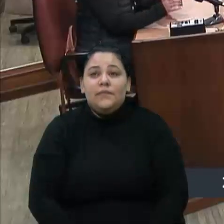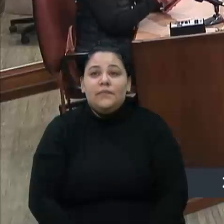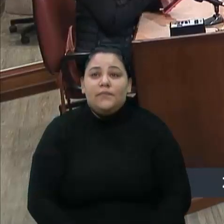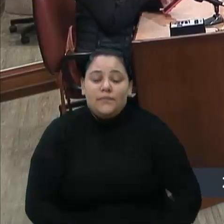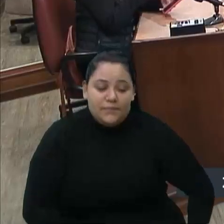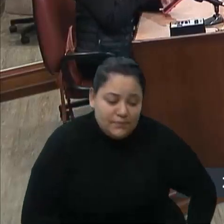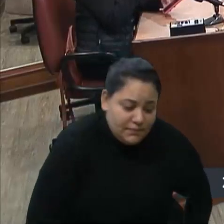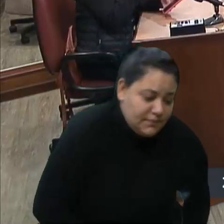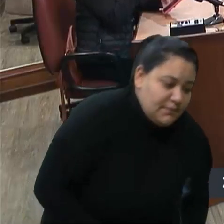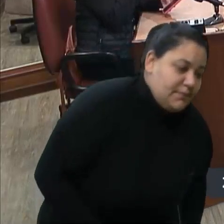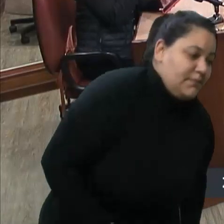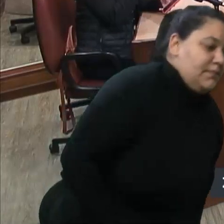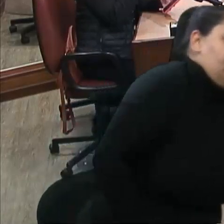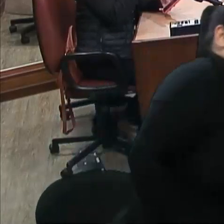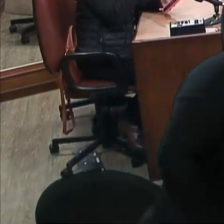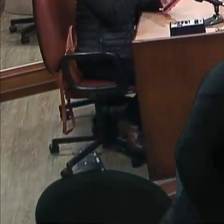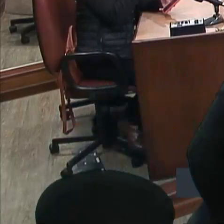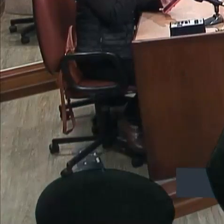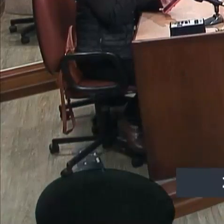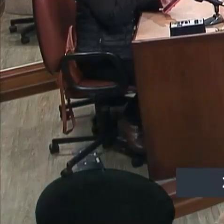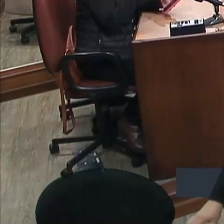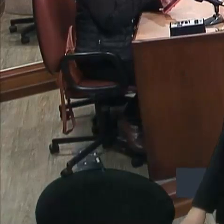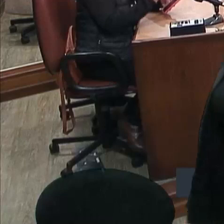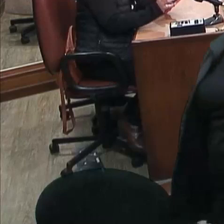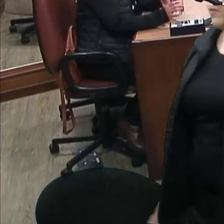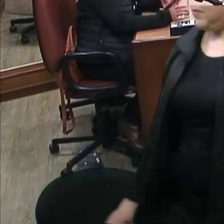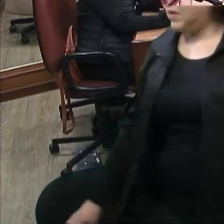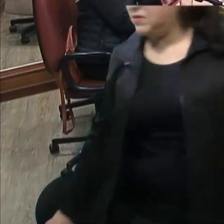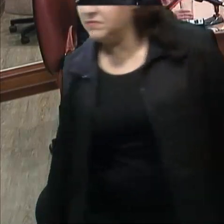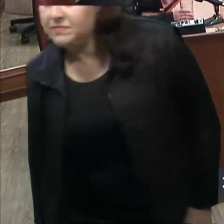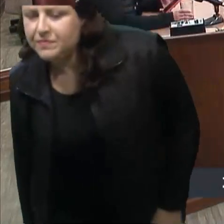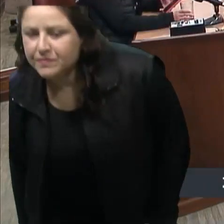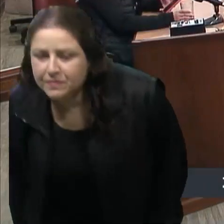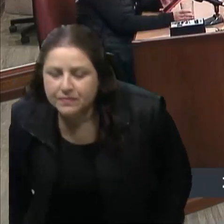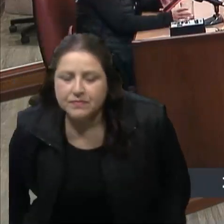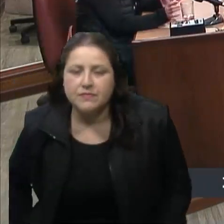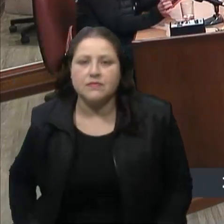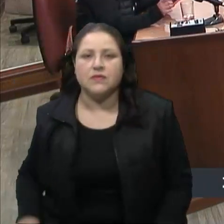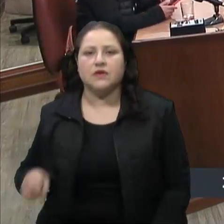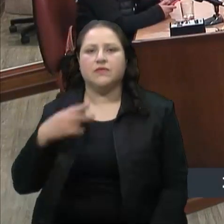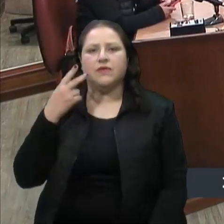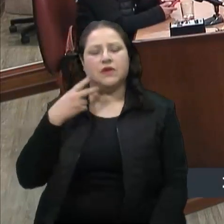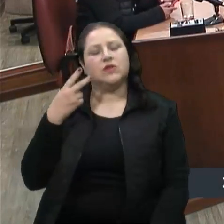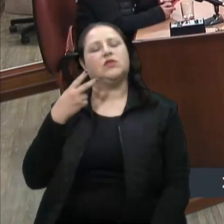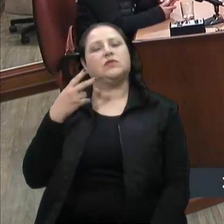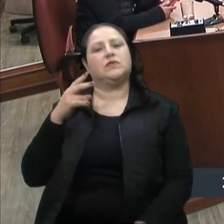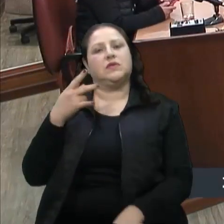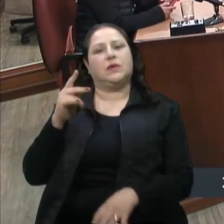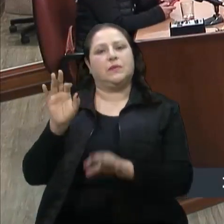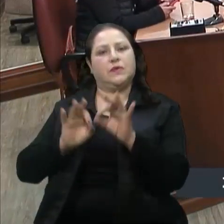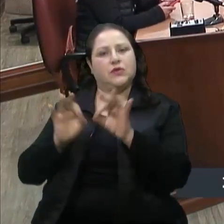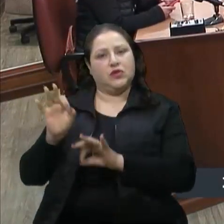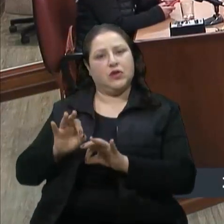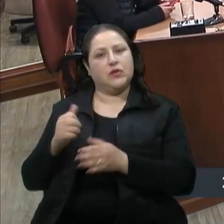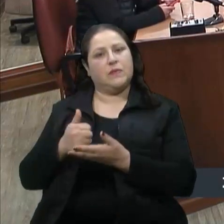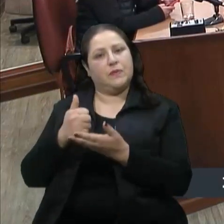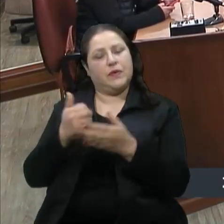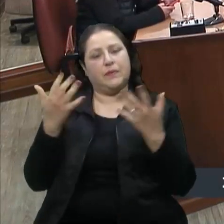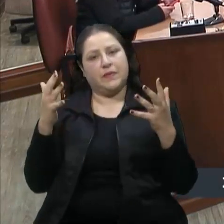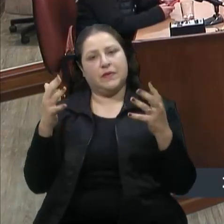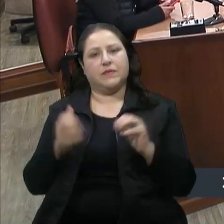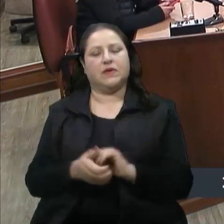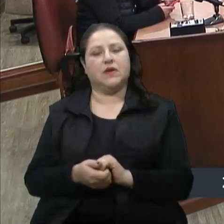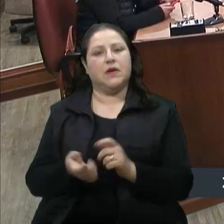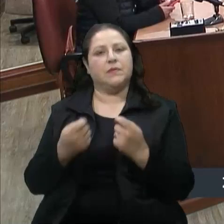parabéns pelo projeto, tem todo o apoio. E o que nos preocupa bastante